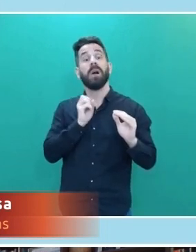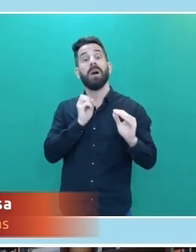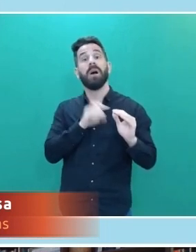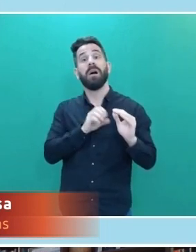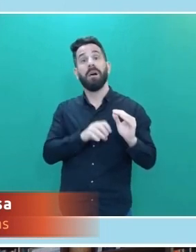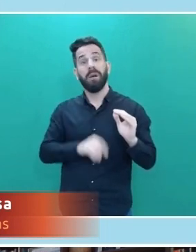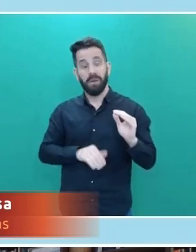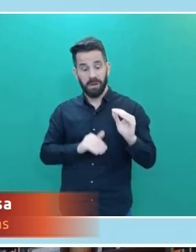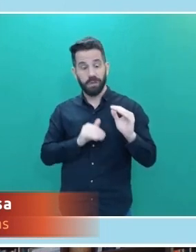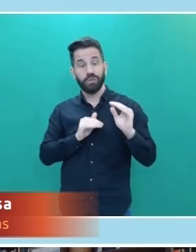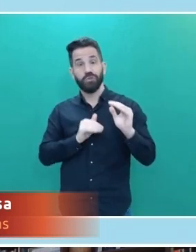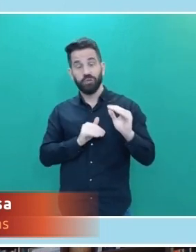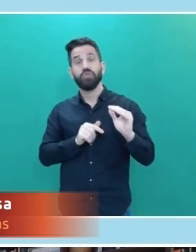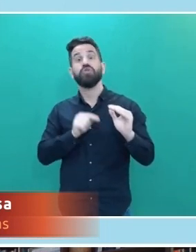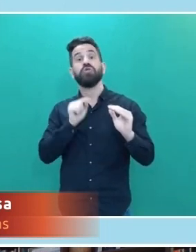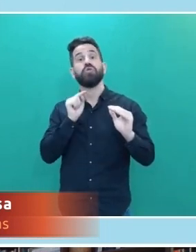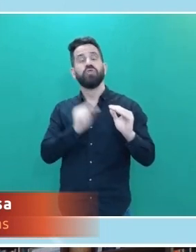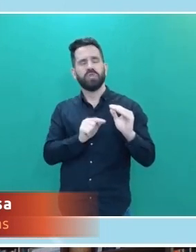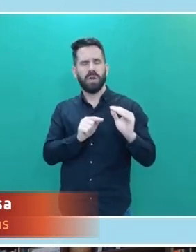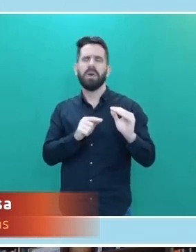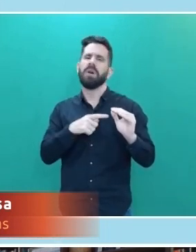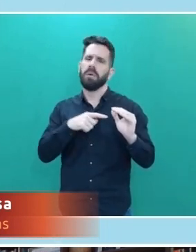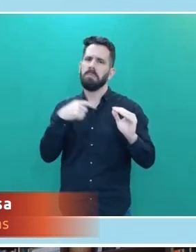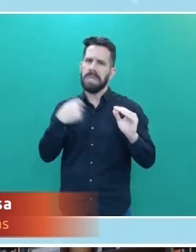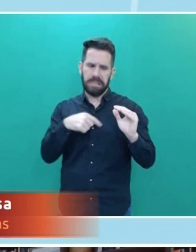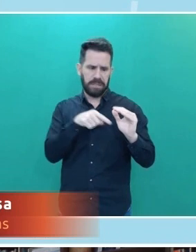nas nossas contas, ela também precisa ser